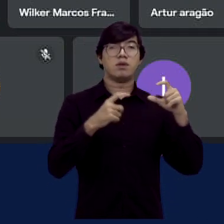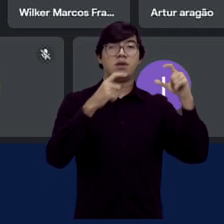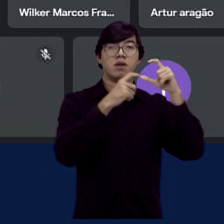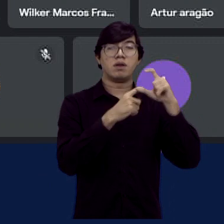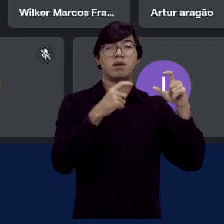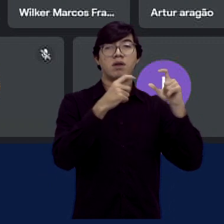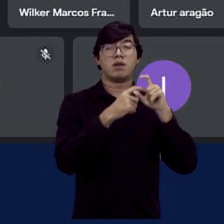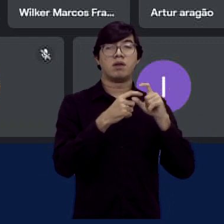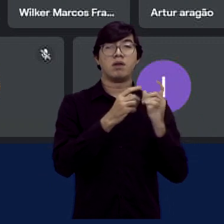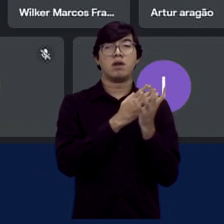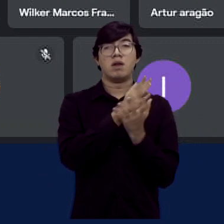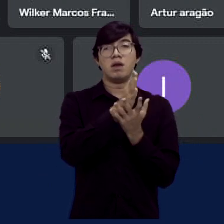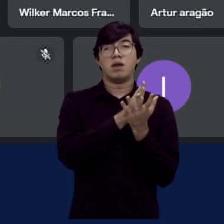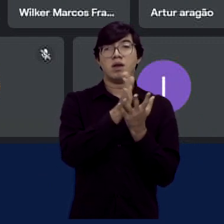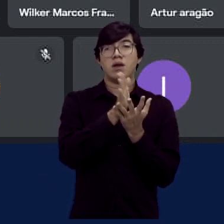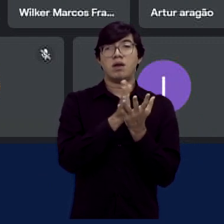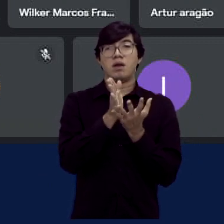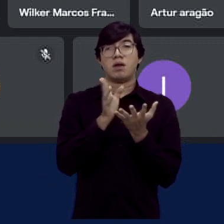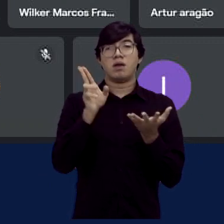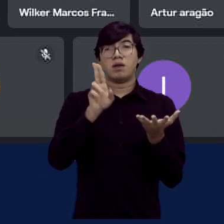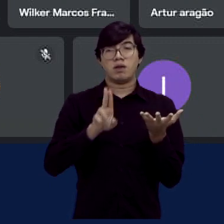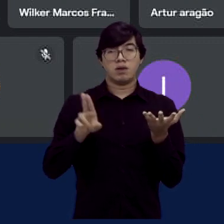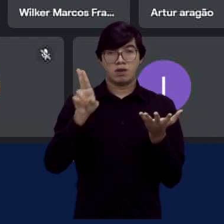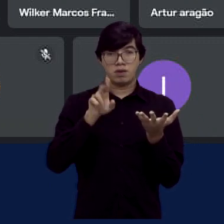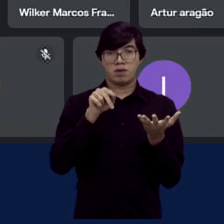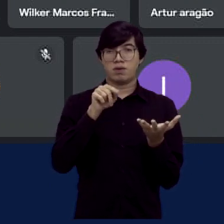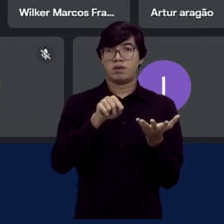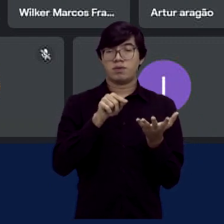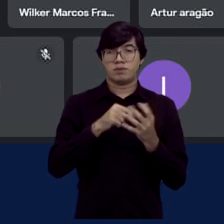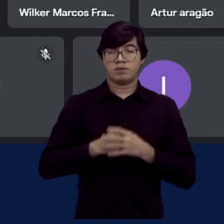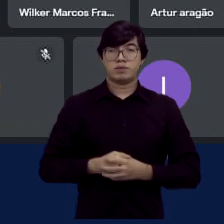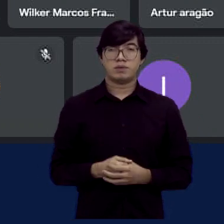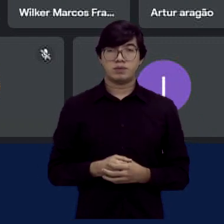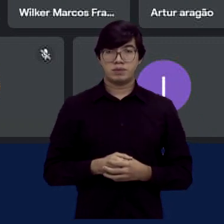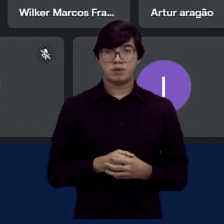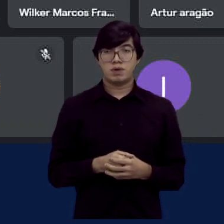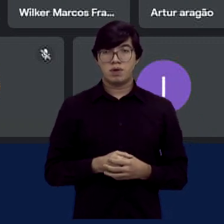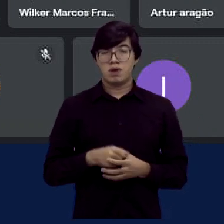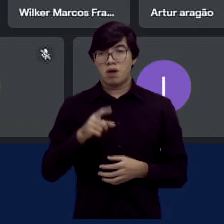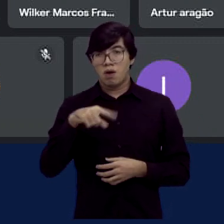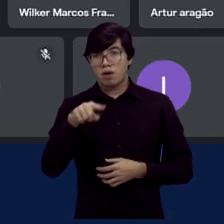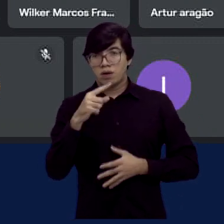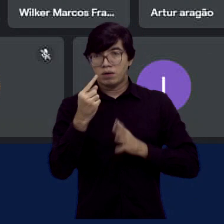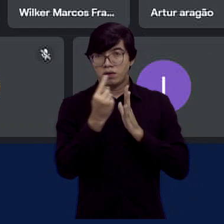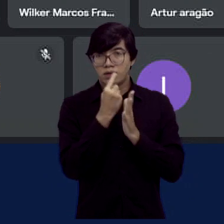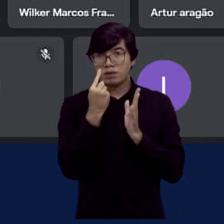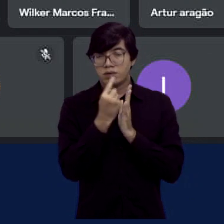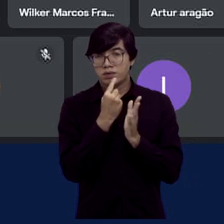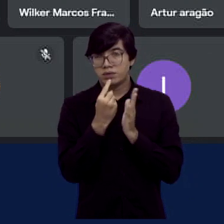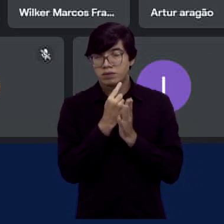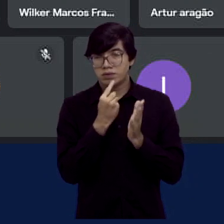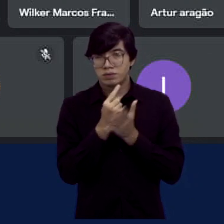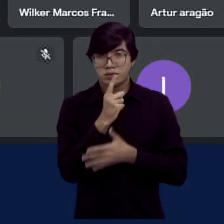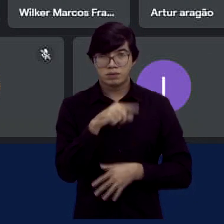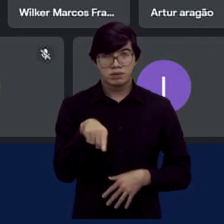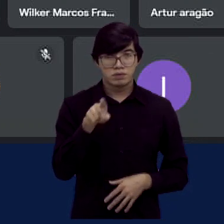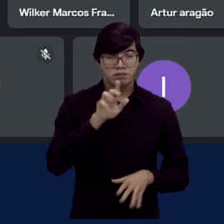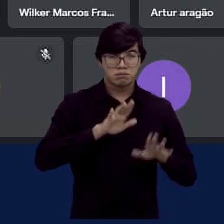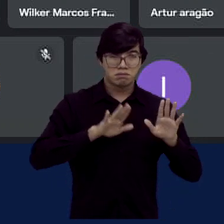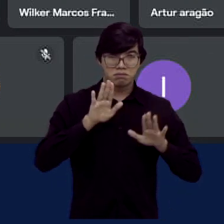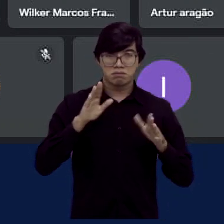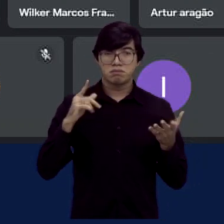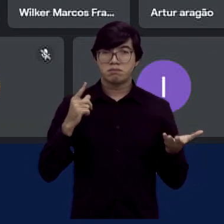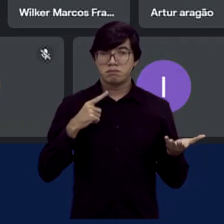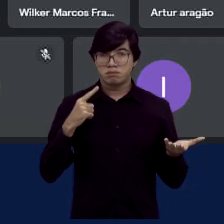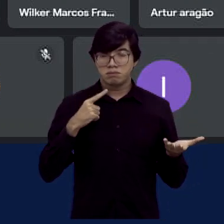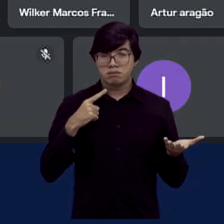aplicações. Quadrinhos, eu acho que a gente está chegando perto do fim. Se alguém tiver alguma outra pergunta, a gente pode trazer para